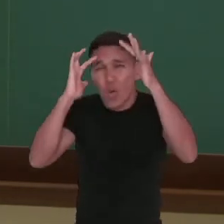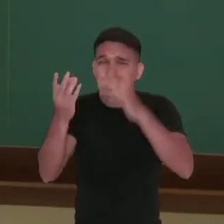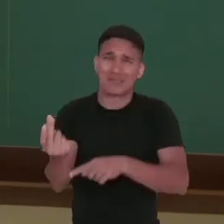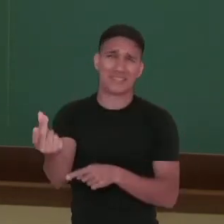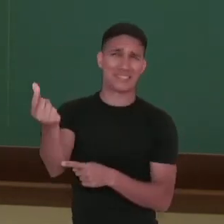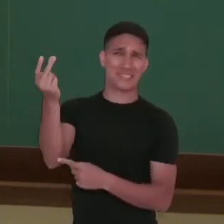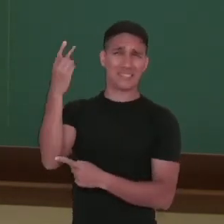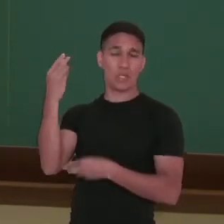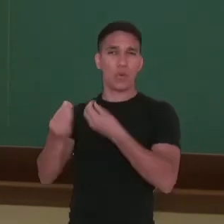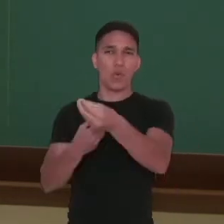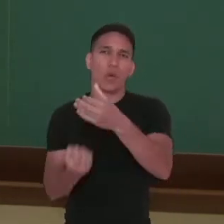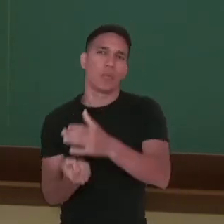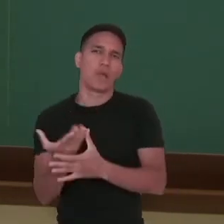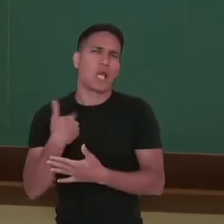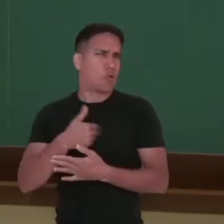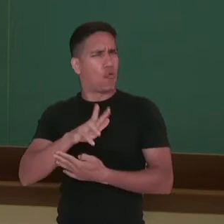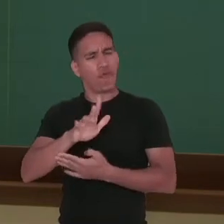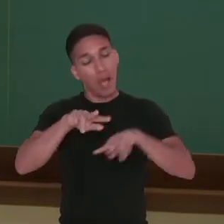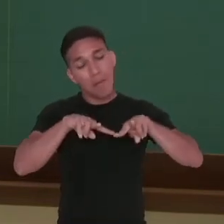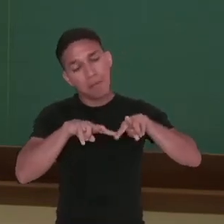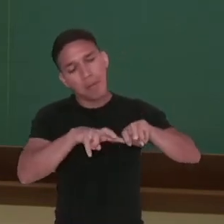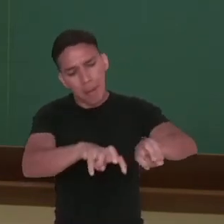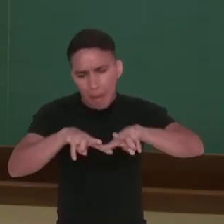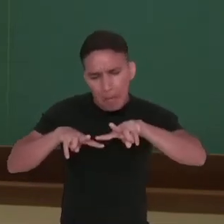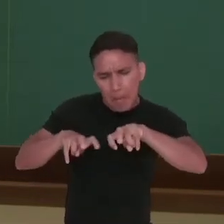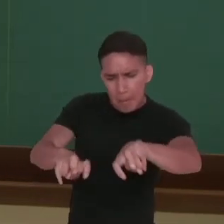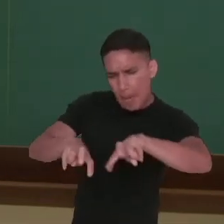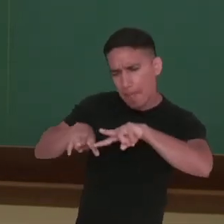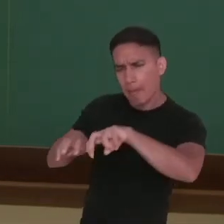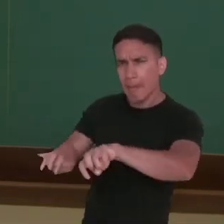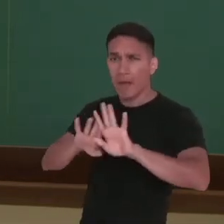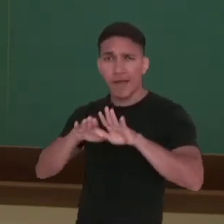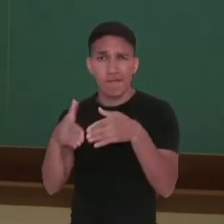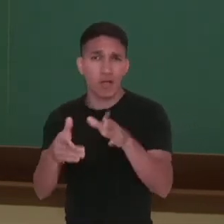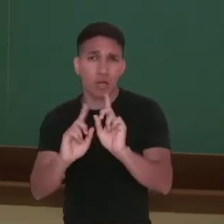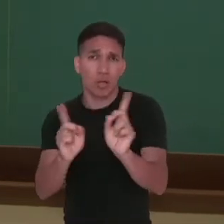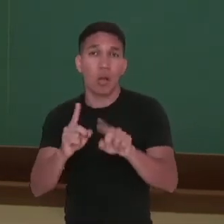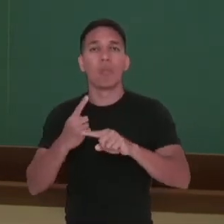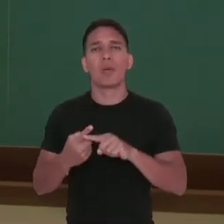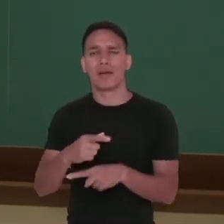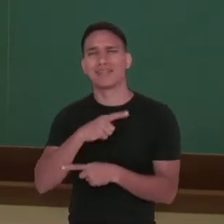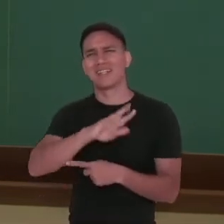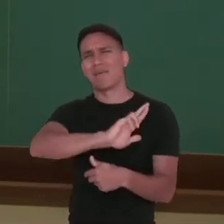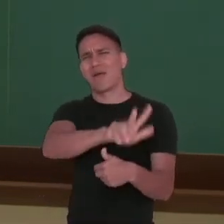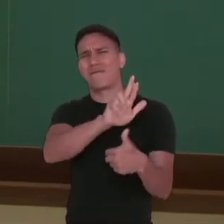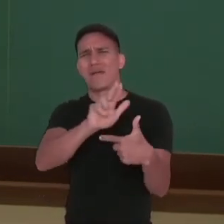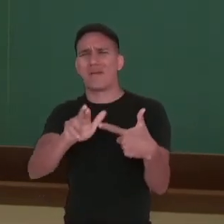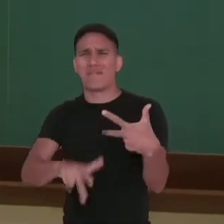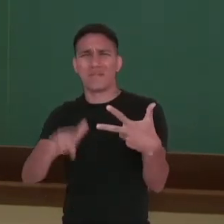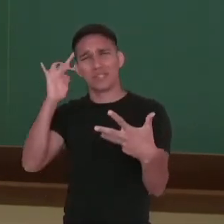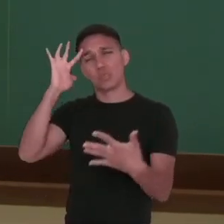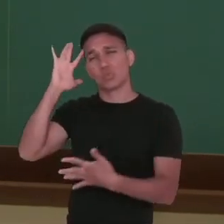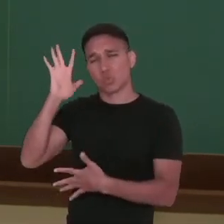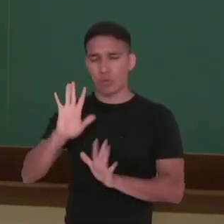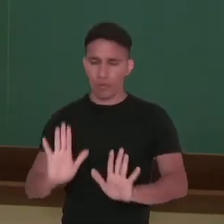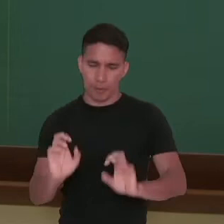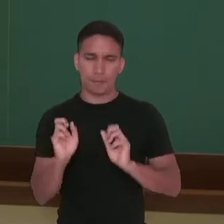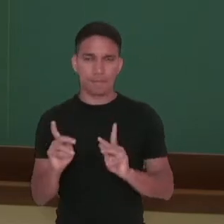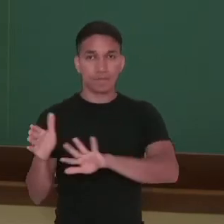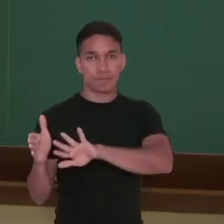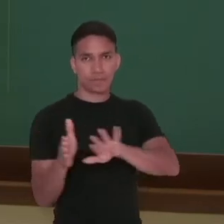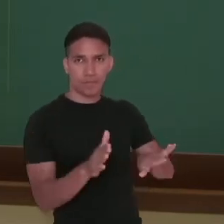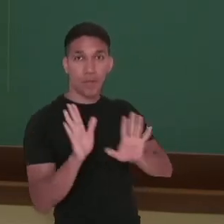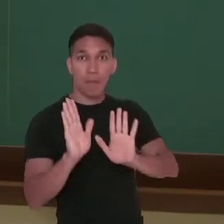atrás. Isso aqui eu não vou dar muita ênfase, porque tem várias teorias, tá, pessoal? Agora sim,